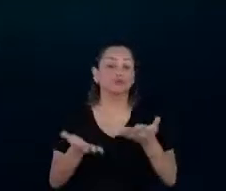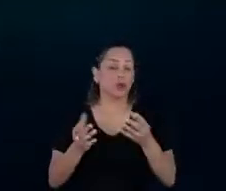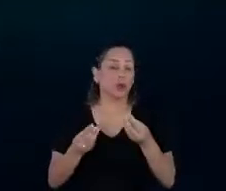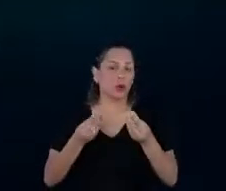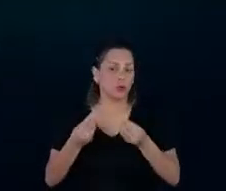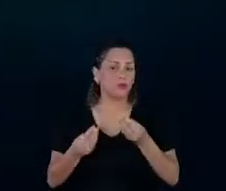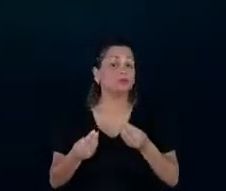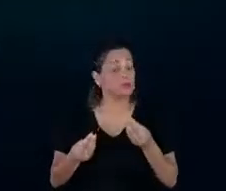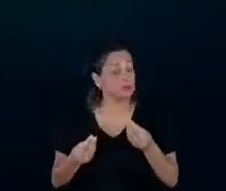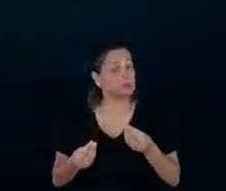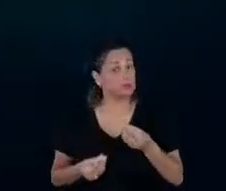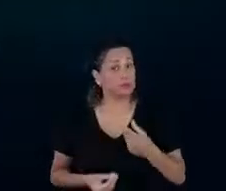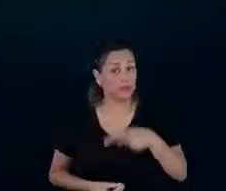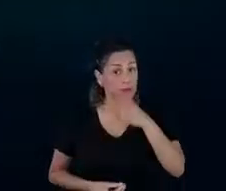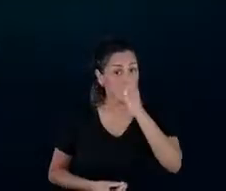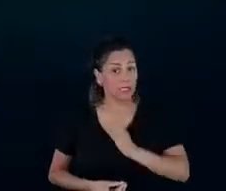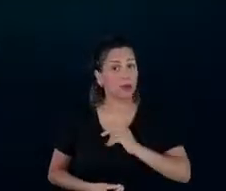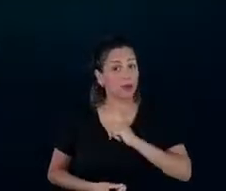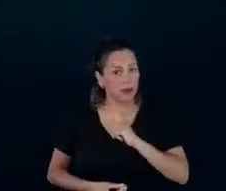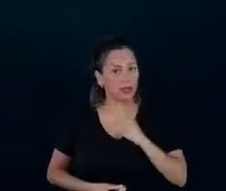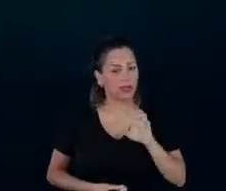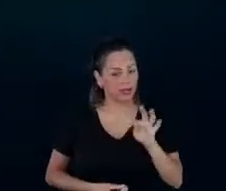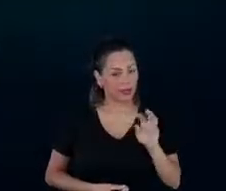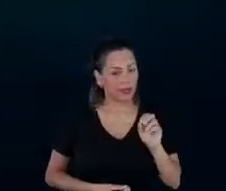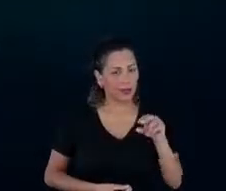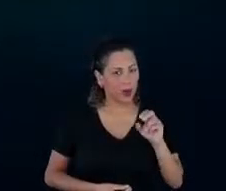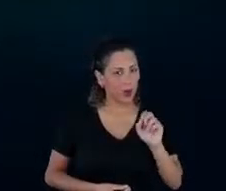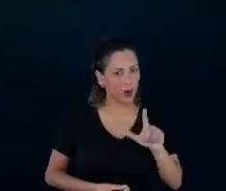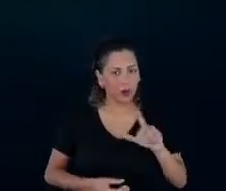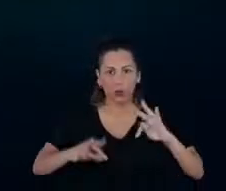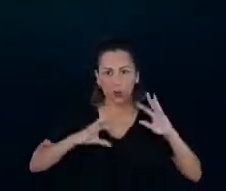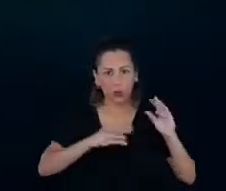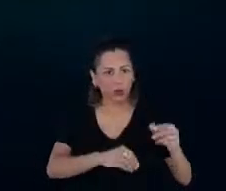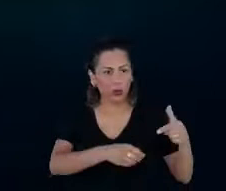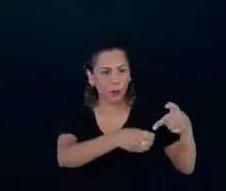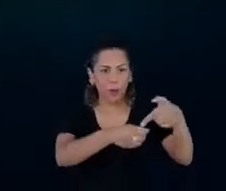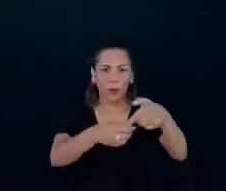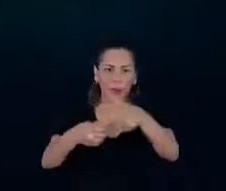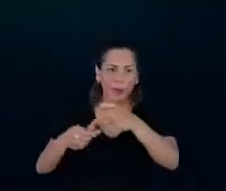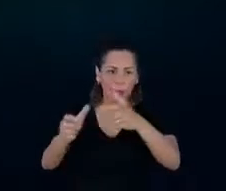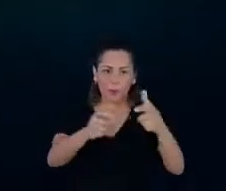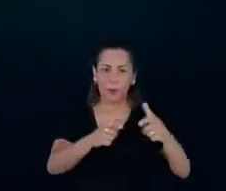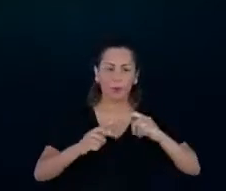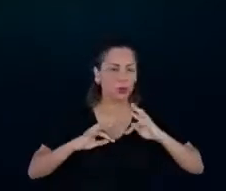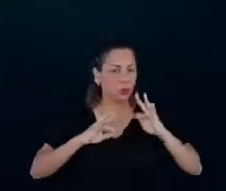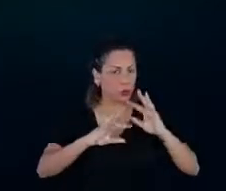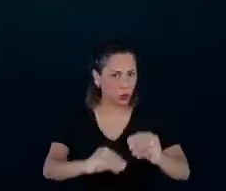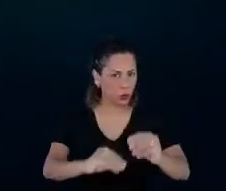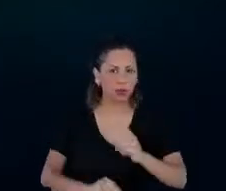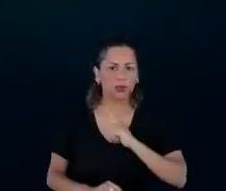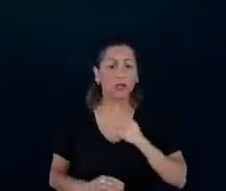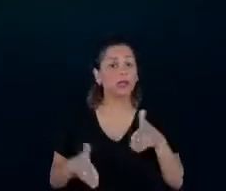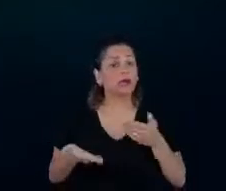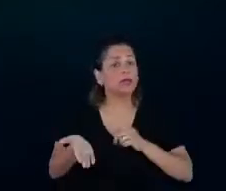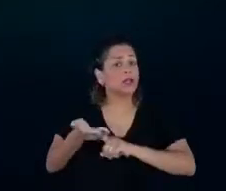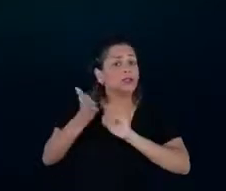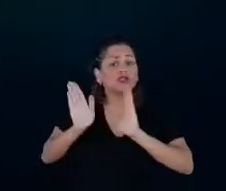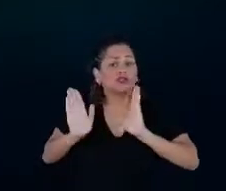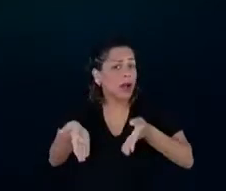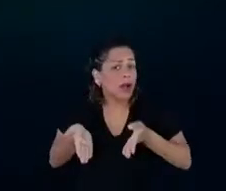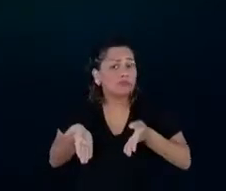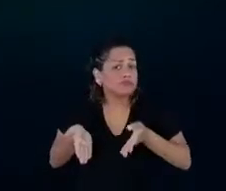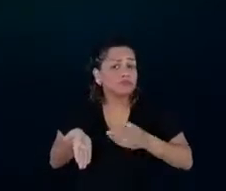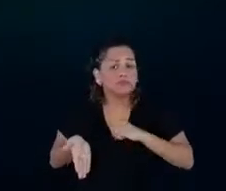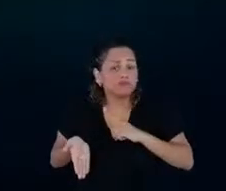todos os postos de combustível, então, é uma tecnologia que já teria uma infraestrutura existente aqui para todo o país, né?